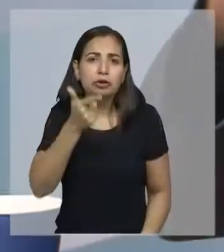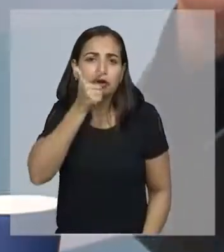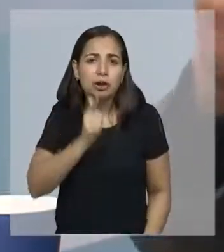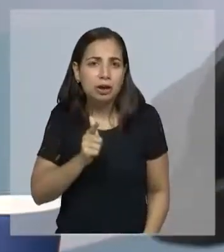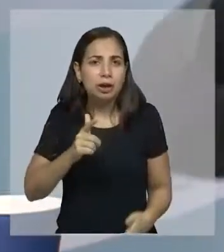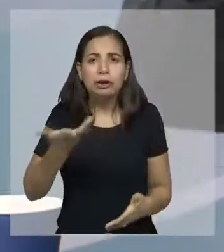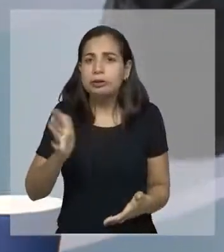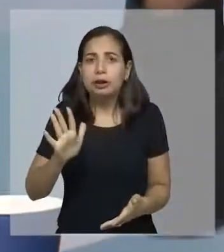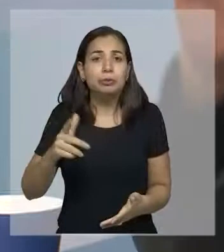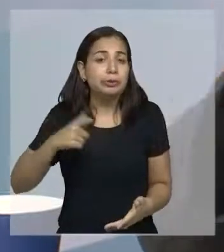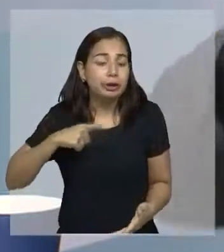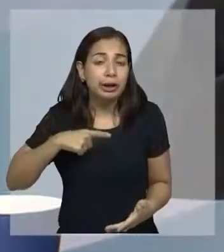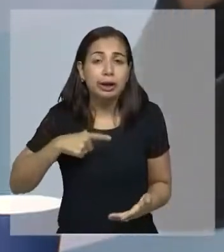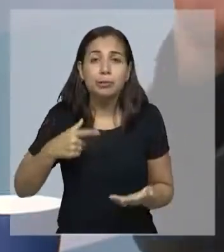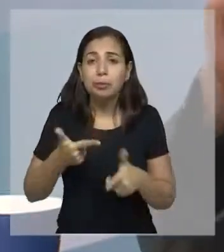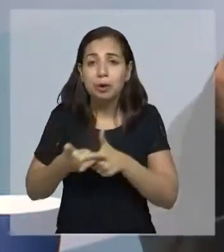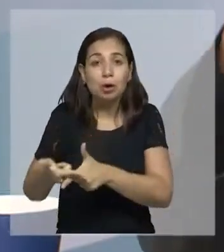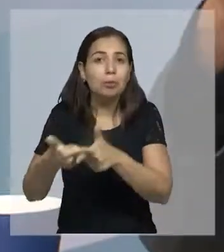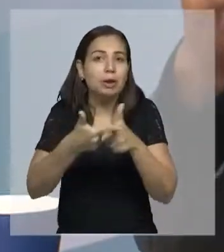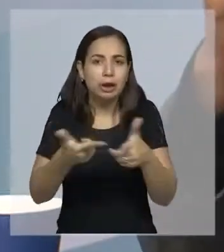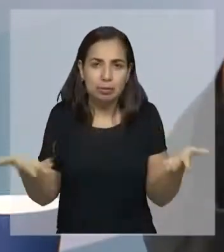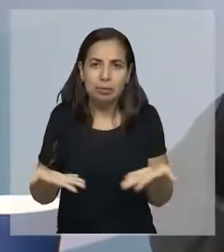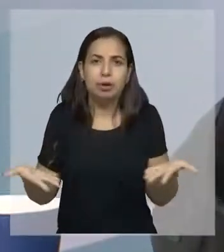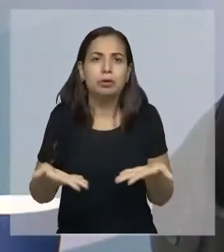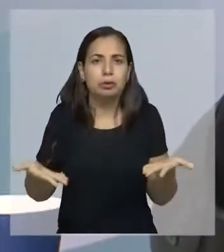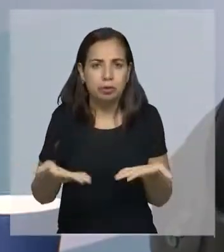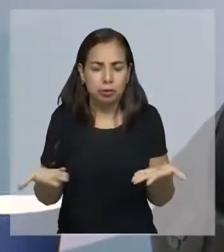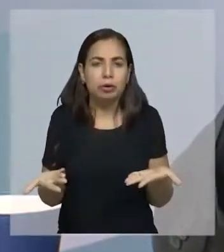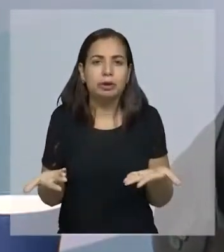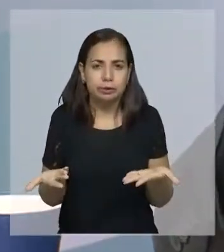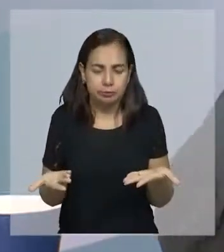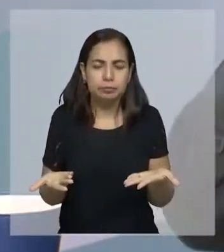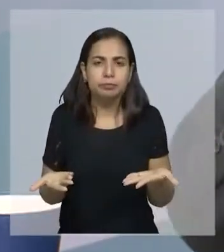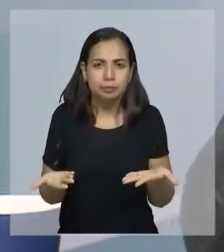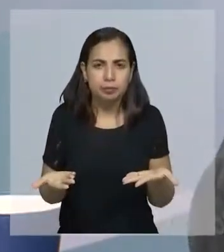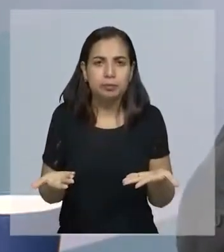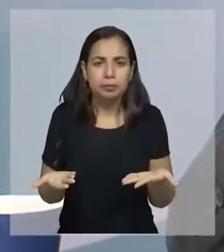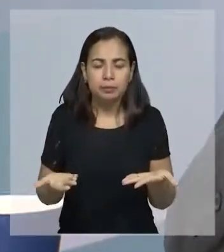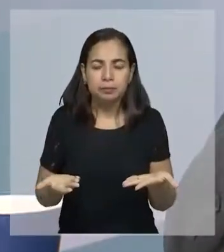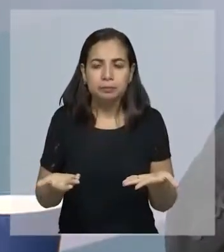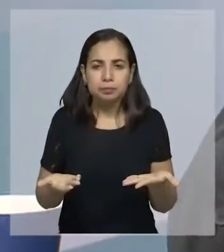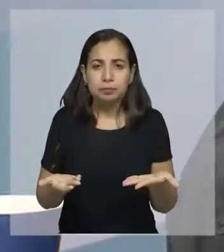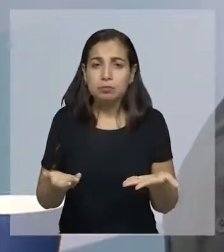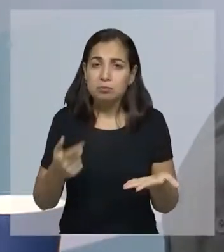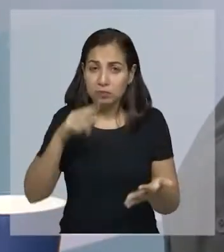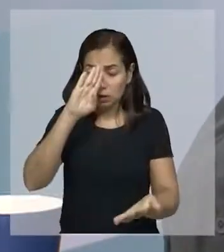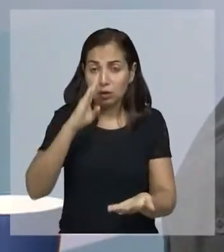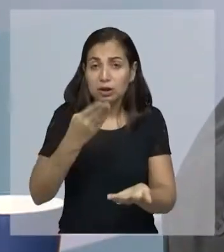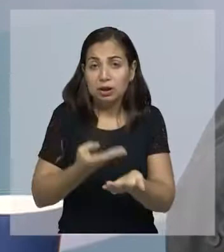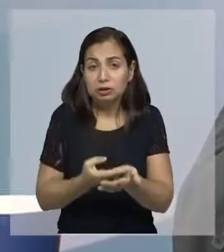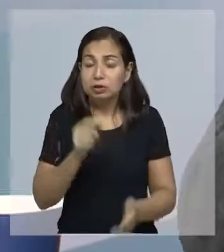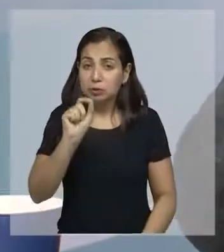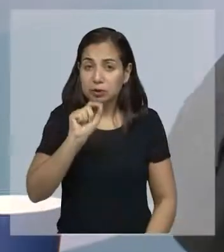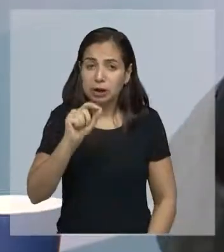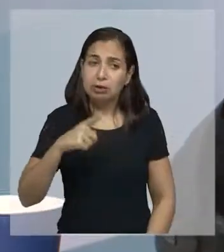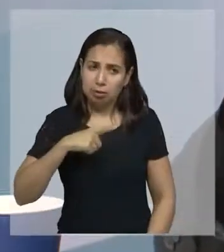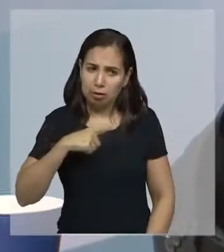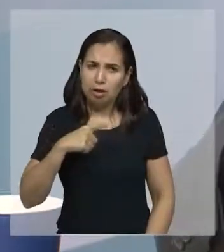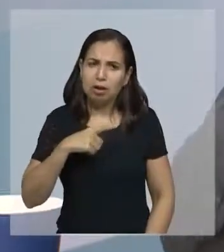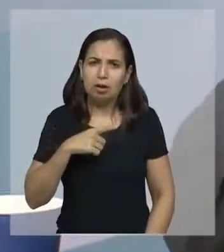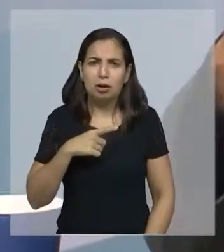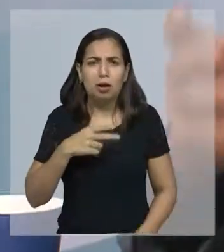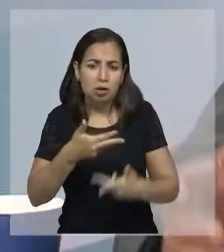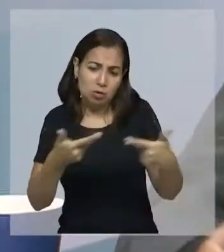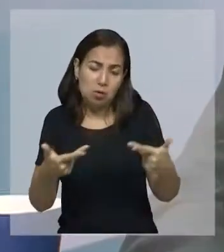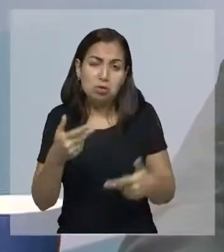no vazio, no ocaso, né? Ninguém sabe para onde caminha. Então, eu acredito, tem elementos aí interessantes, né? Se a gente pensa a década de